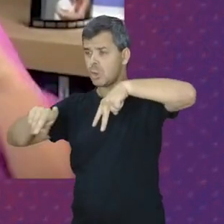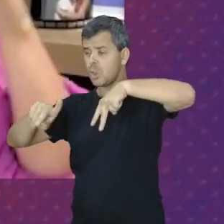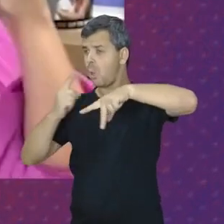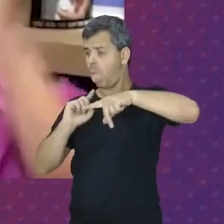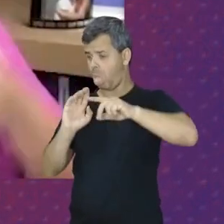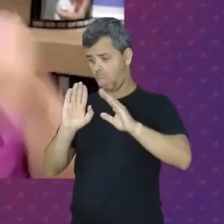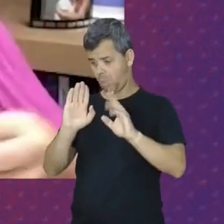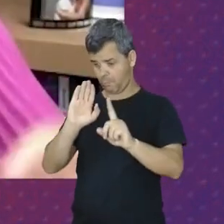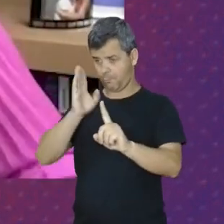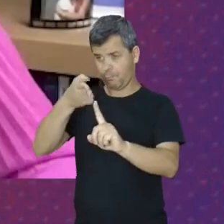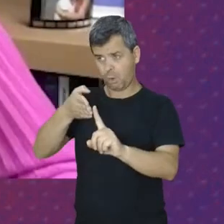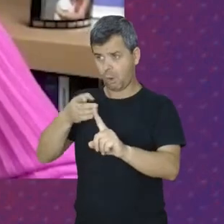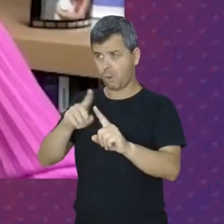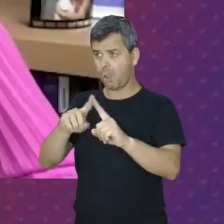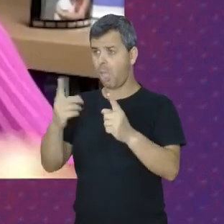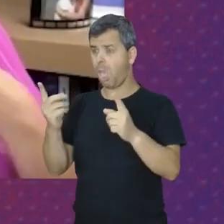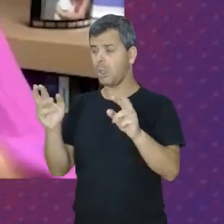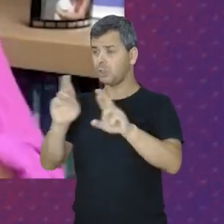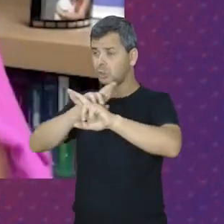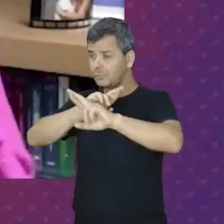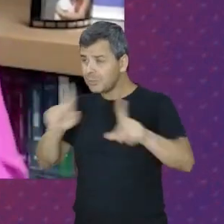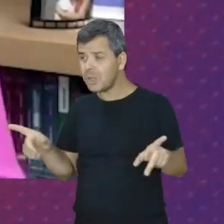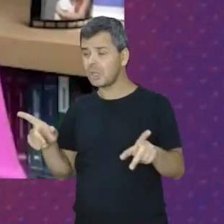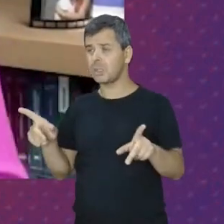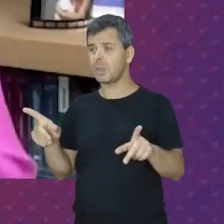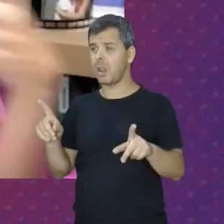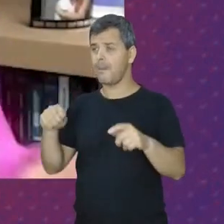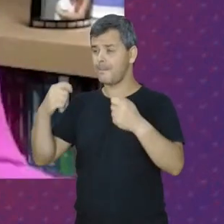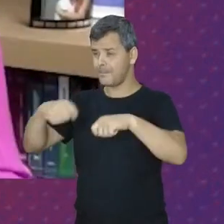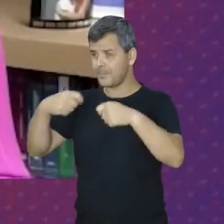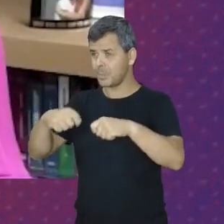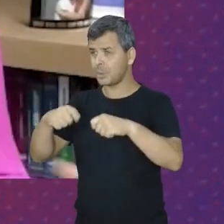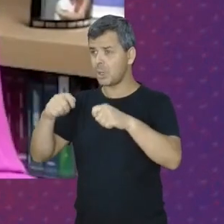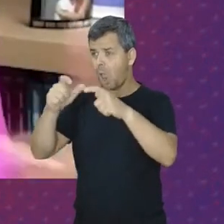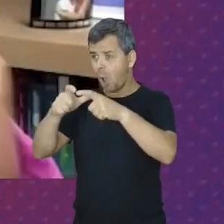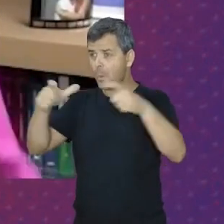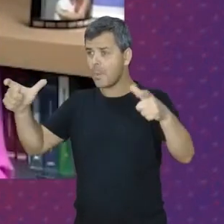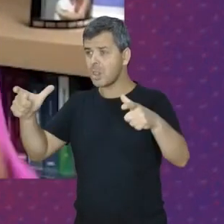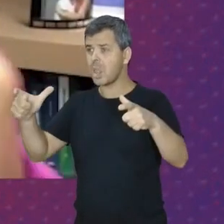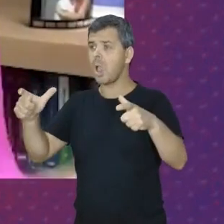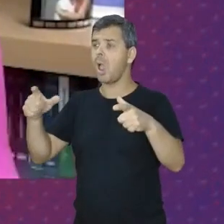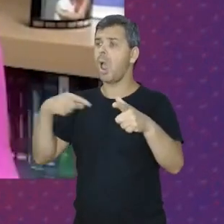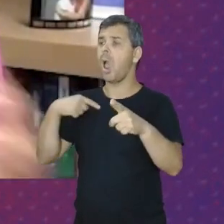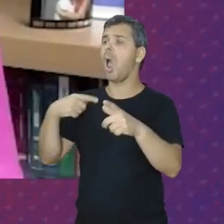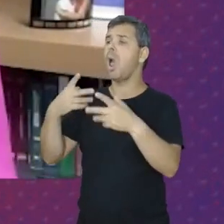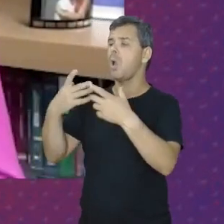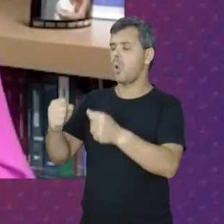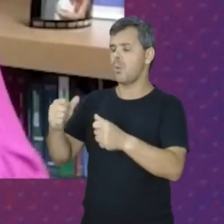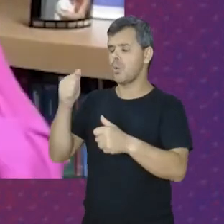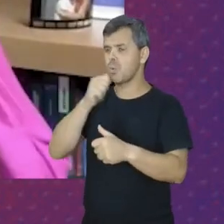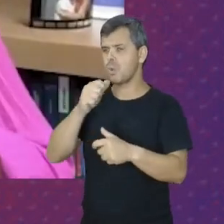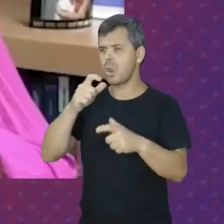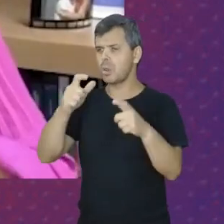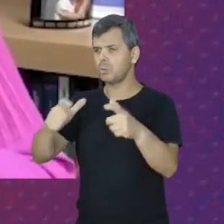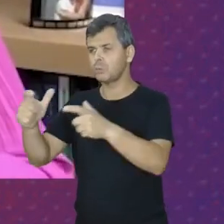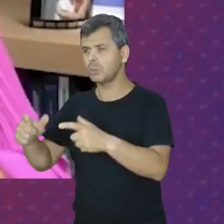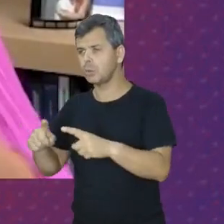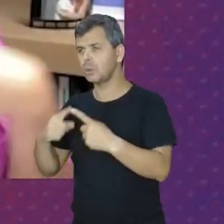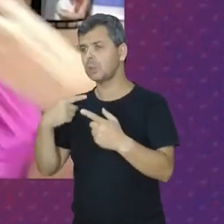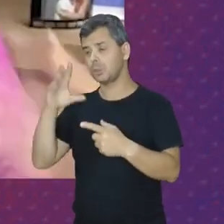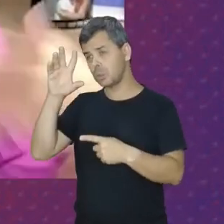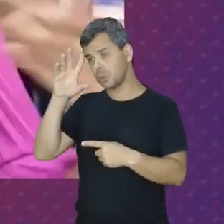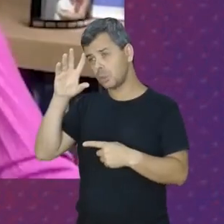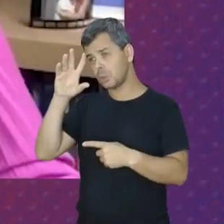subjetivo, é objetivo. É preciso massificar o conhecimento das mulheres que ocupam esses cargos de poder e